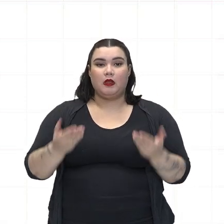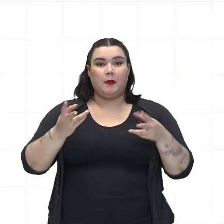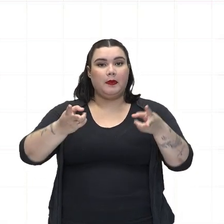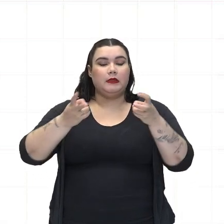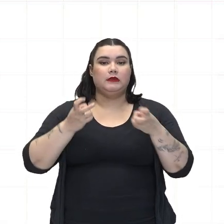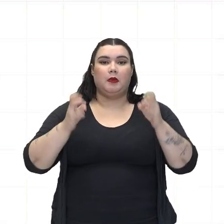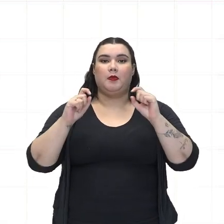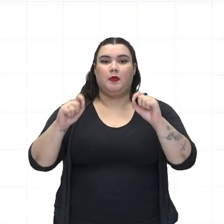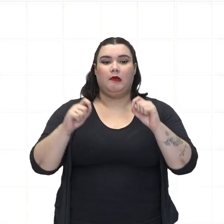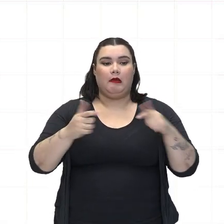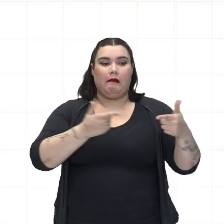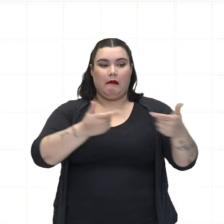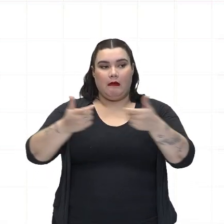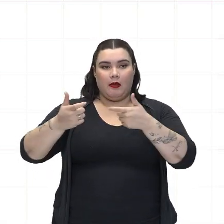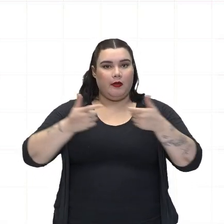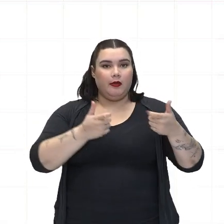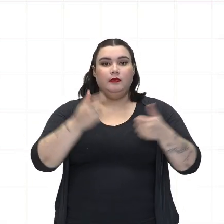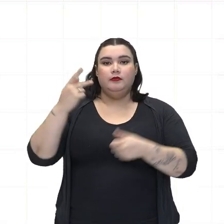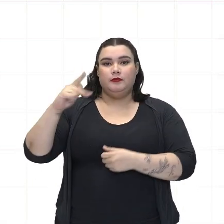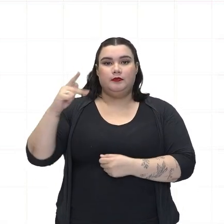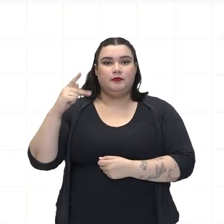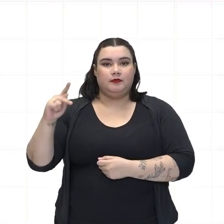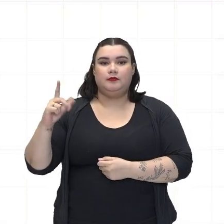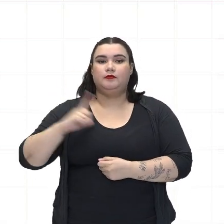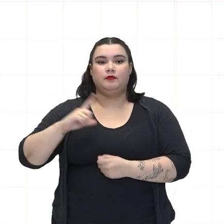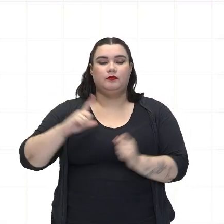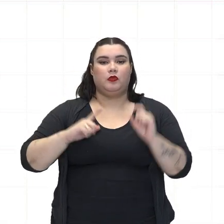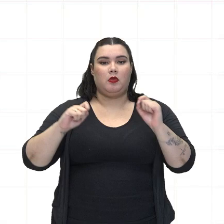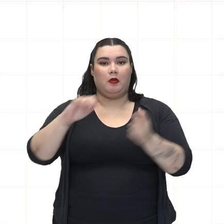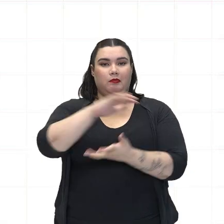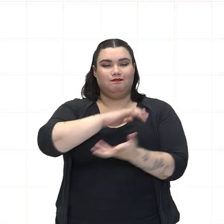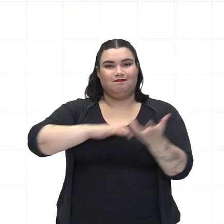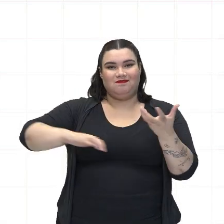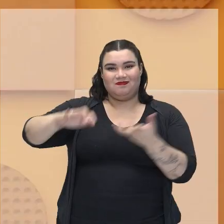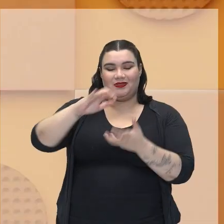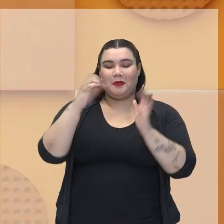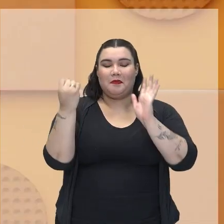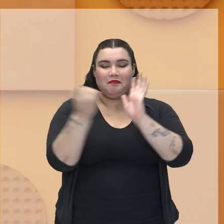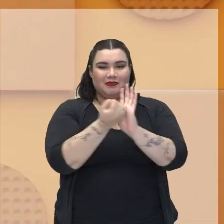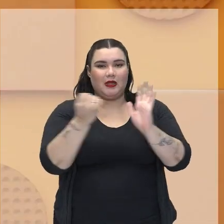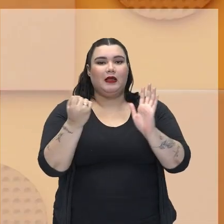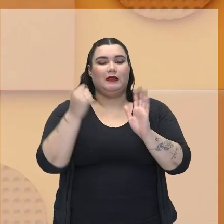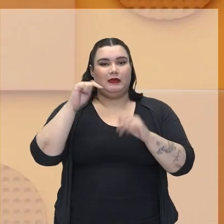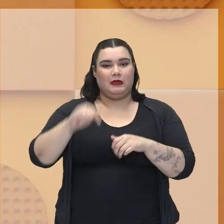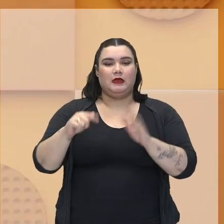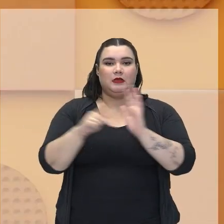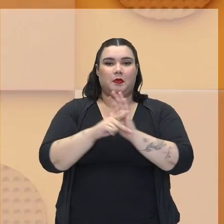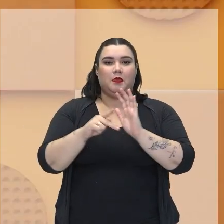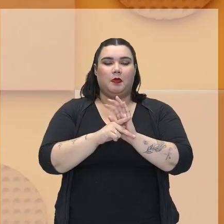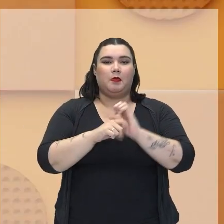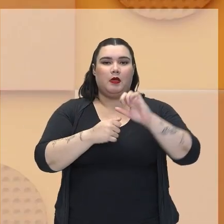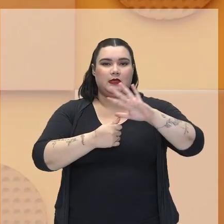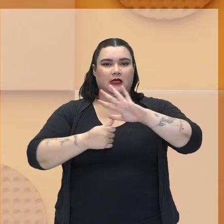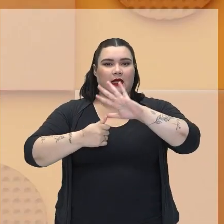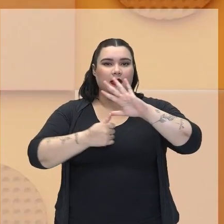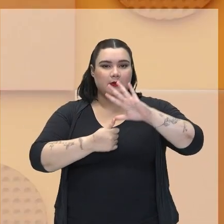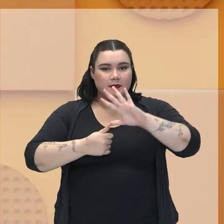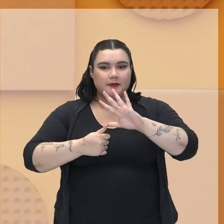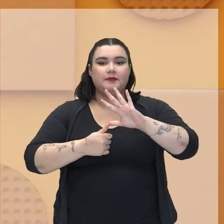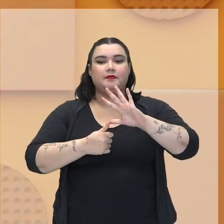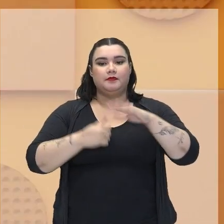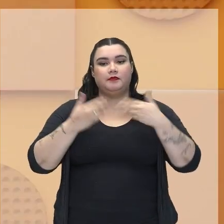a Guerra do Paraguai ela foi um conflito marcante na América do Sul, que teve ali influências